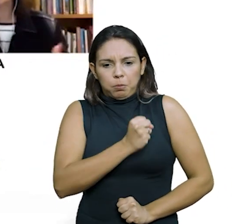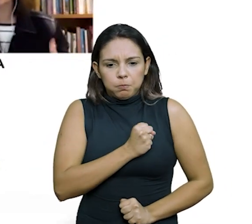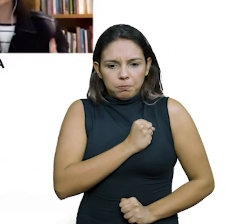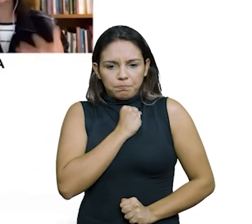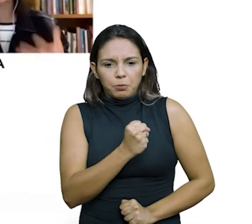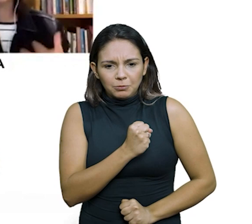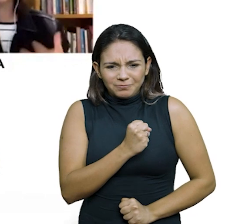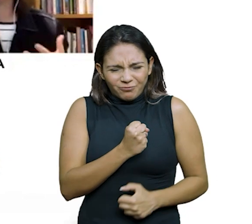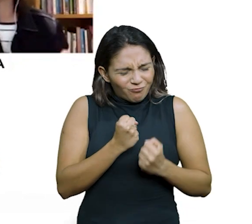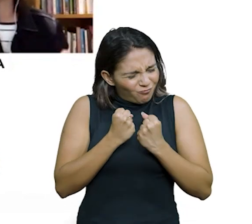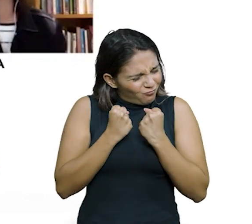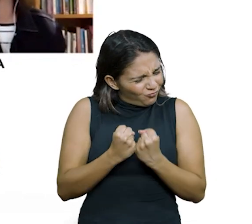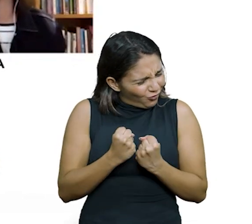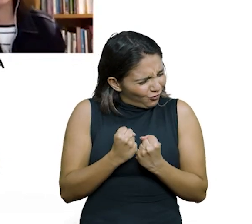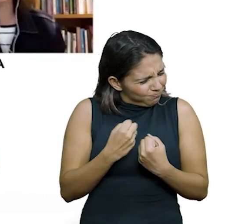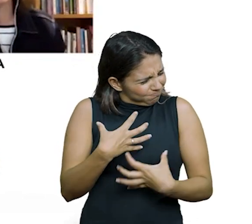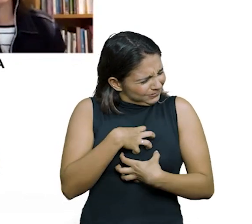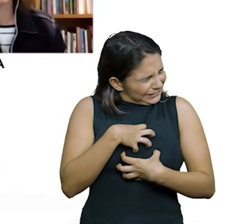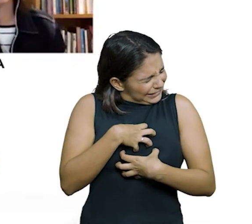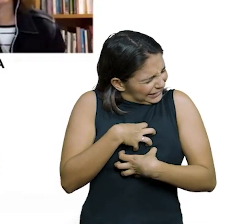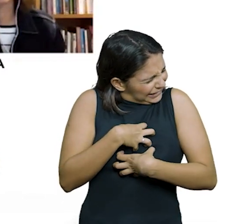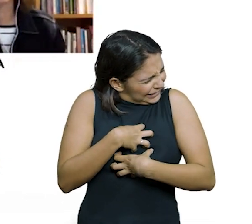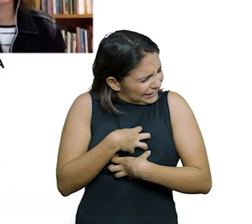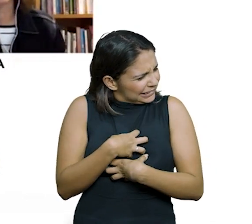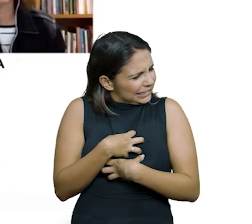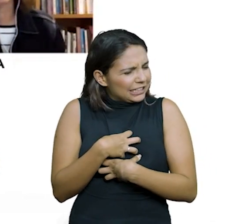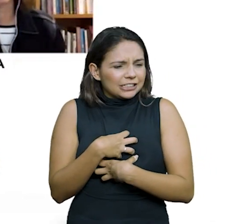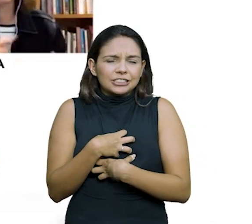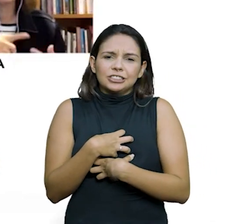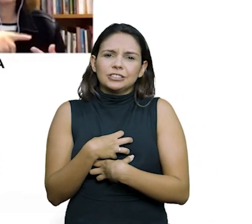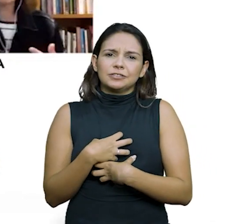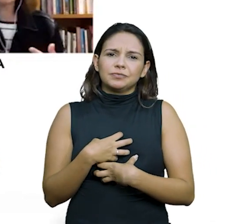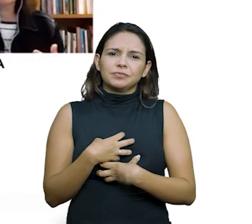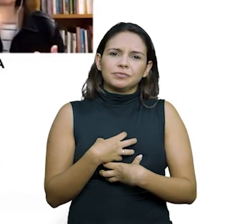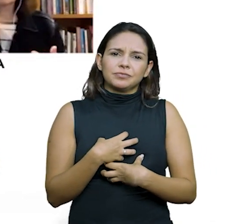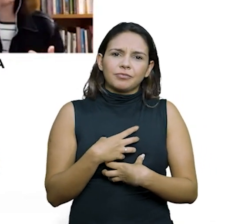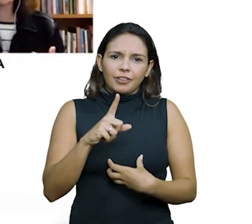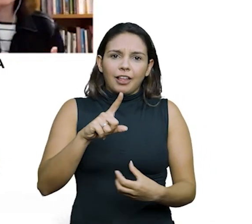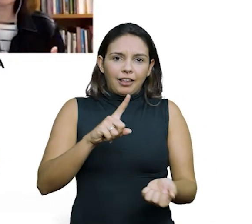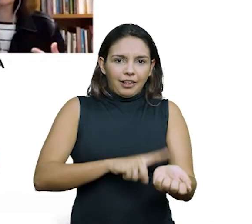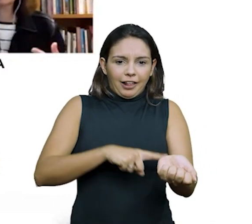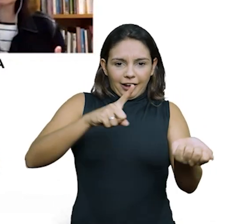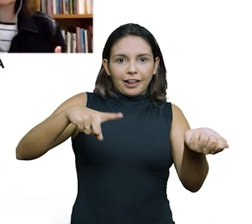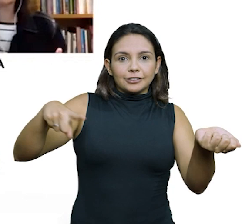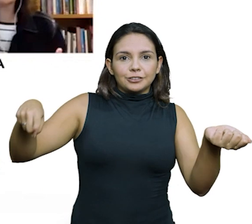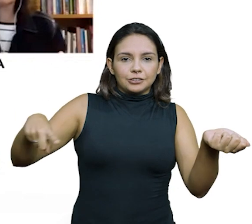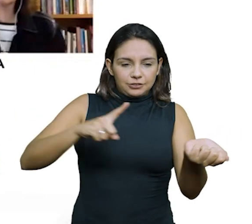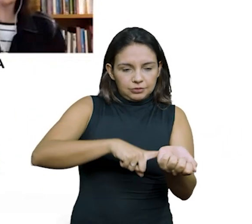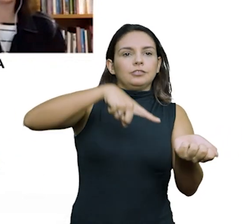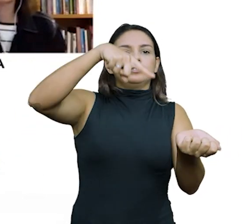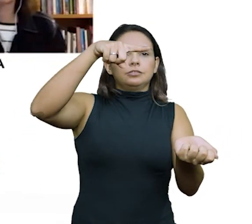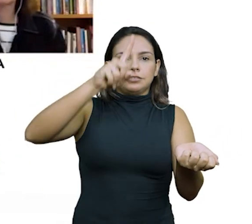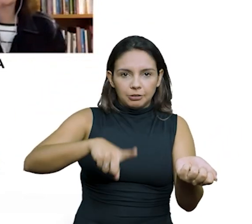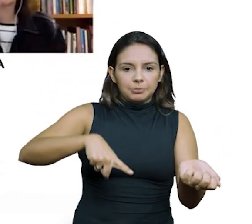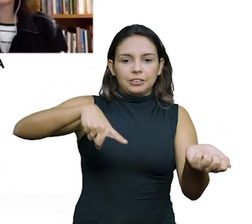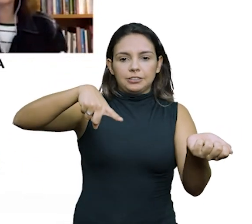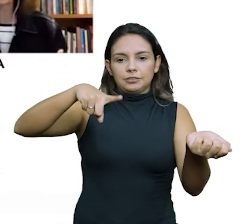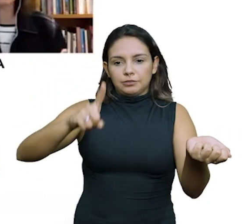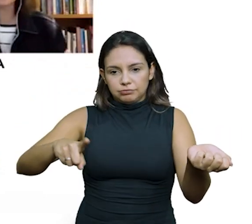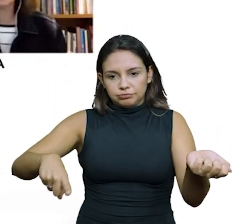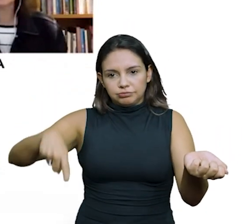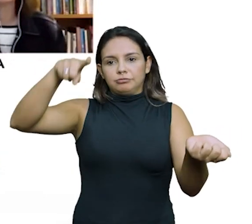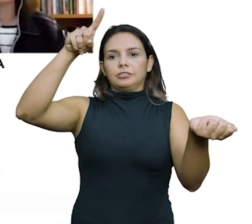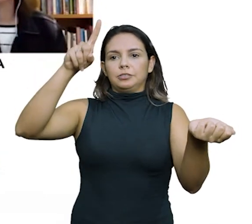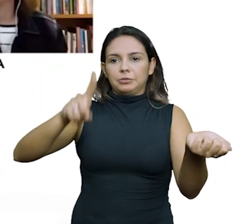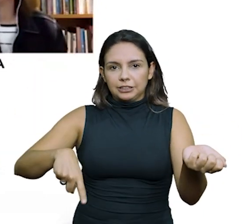de intensidade de sentimento o tempo todo. Agora, é um eletrocardiograma, né? Você sobe,